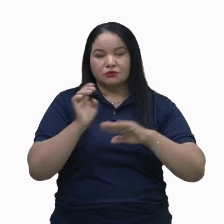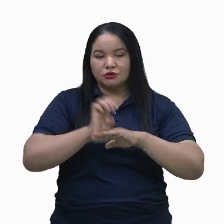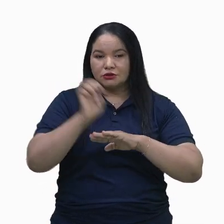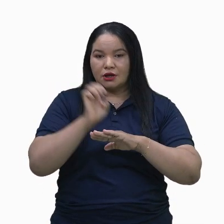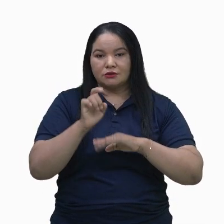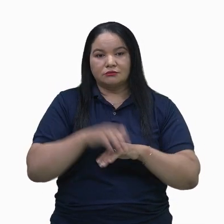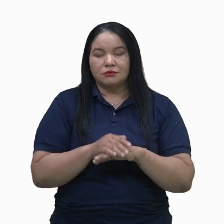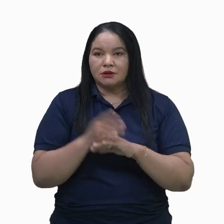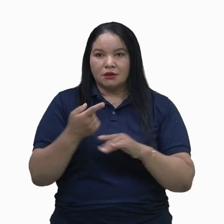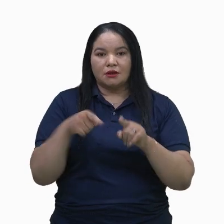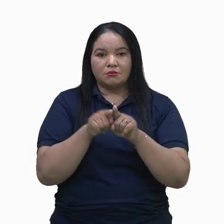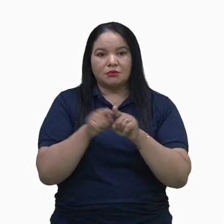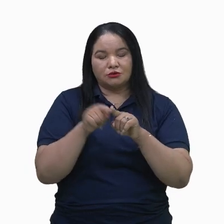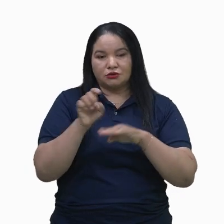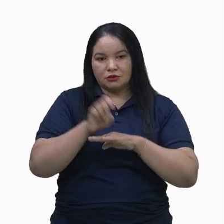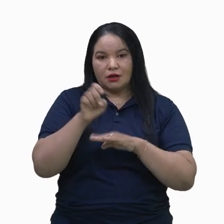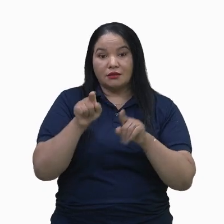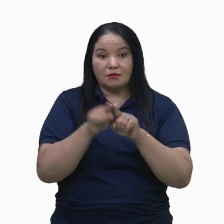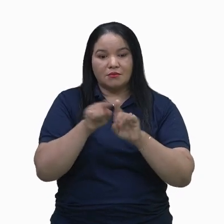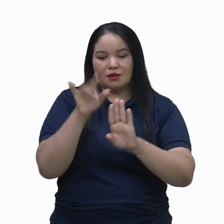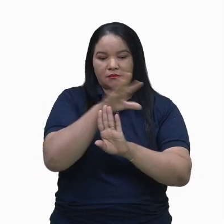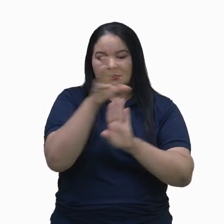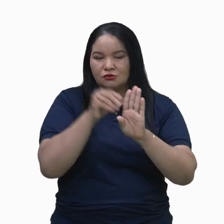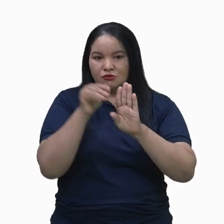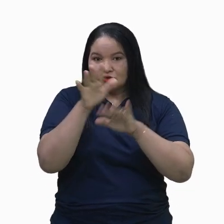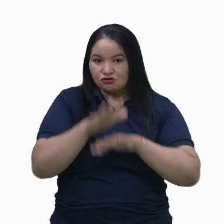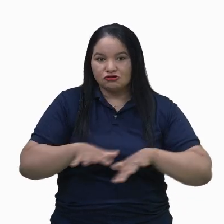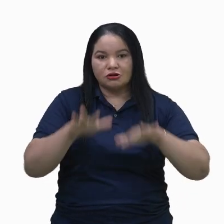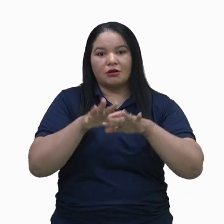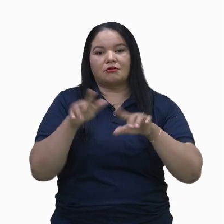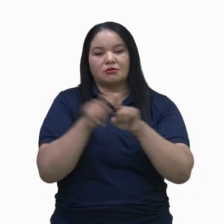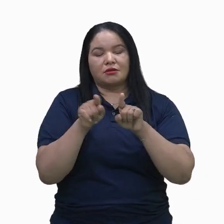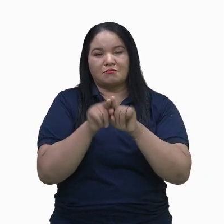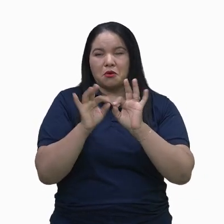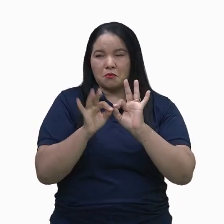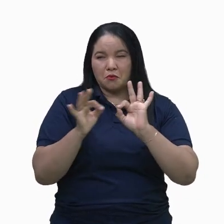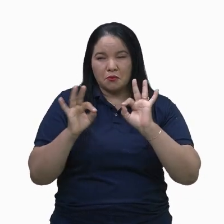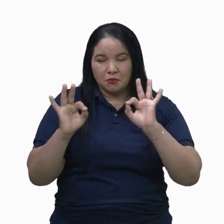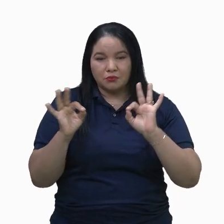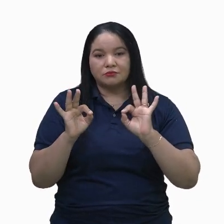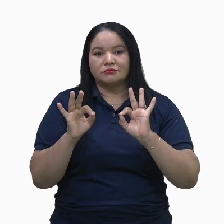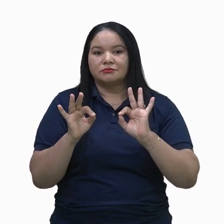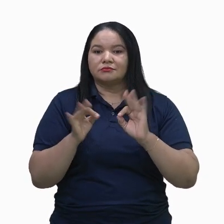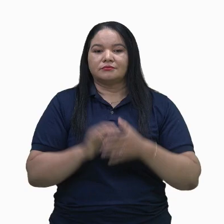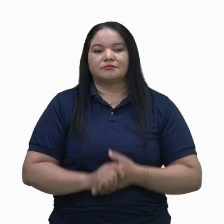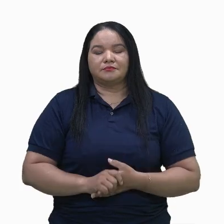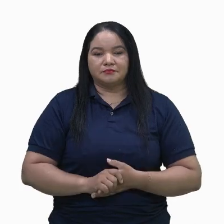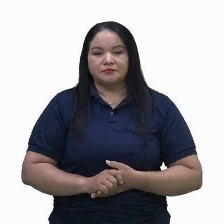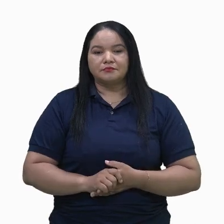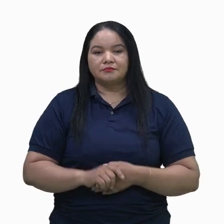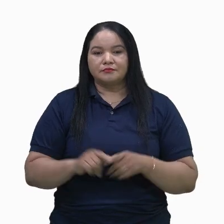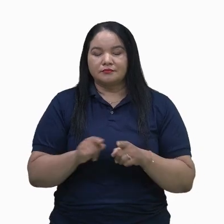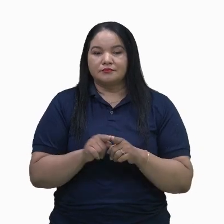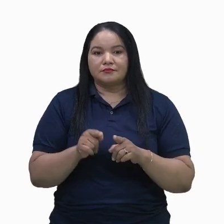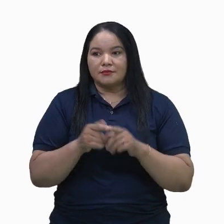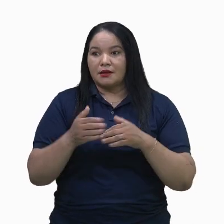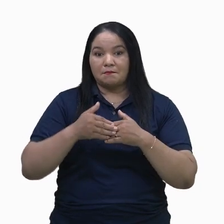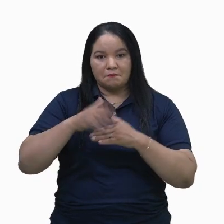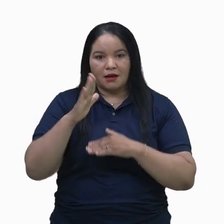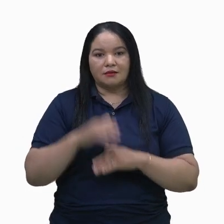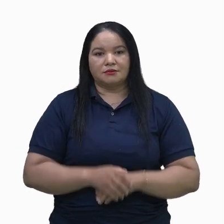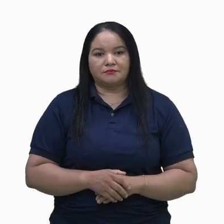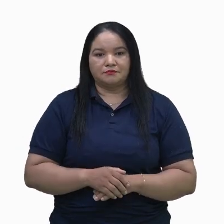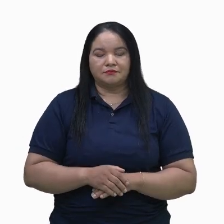apenas do nosso estado, né, mas da Amazônia de uma forma geral, que vai além dos limites, né, do estado do Amazonas. Olha,